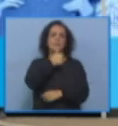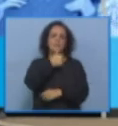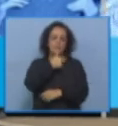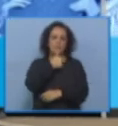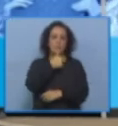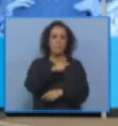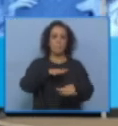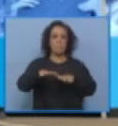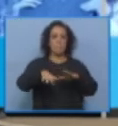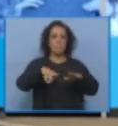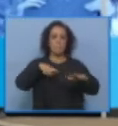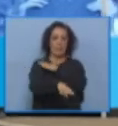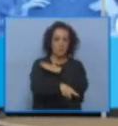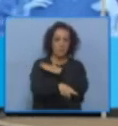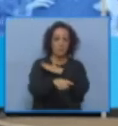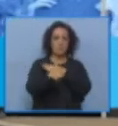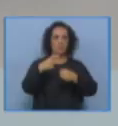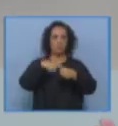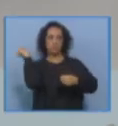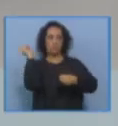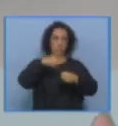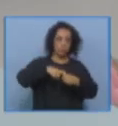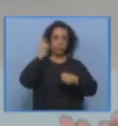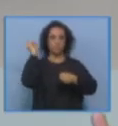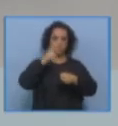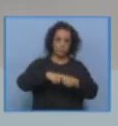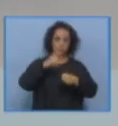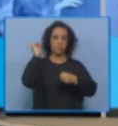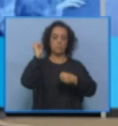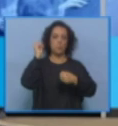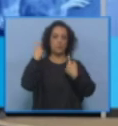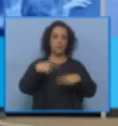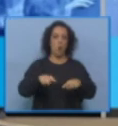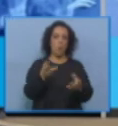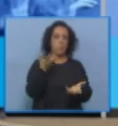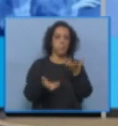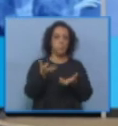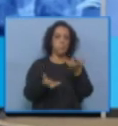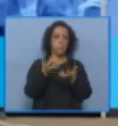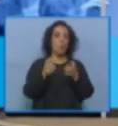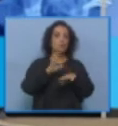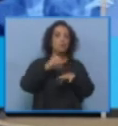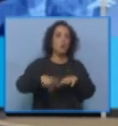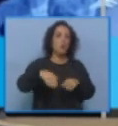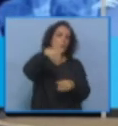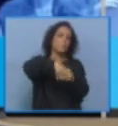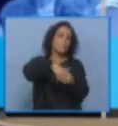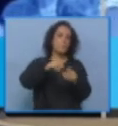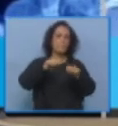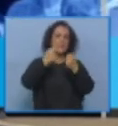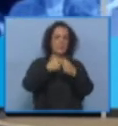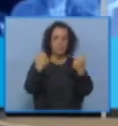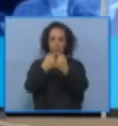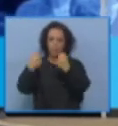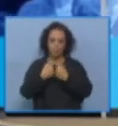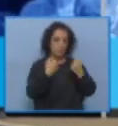do Brexit, sai ou não sai, foi por razões estritamente, digamos, de política partidária interna, e desse ponto de vista